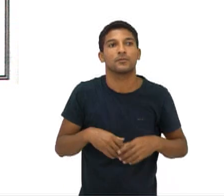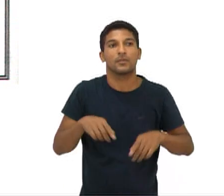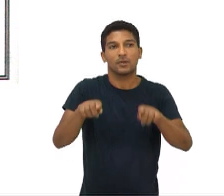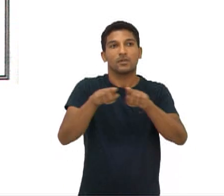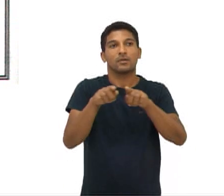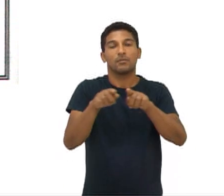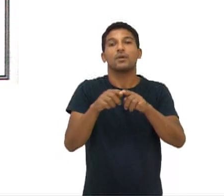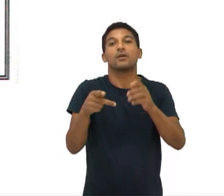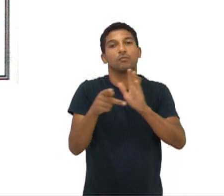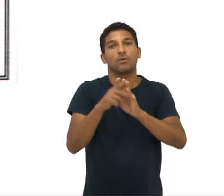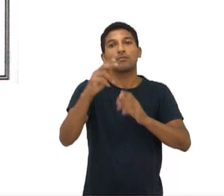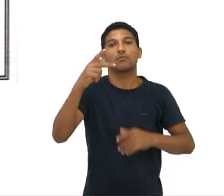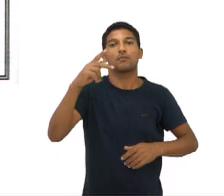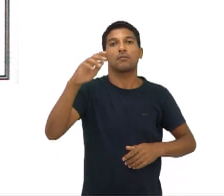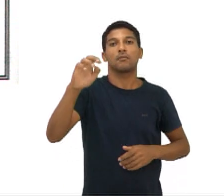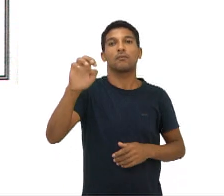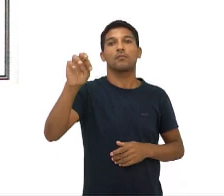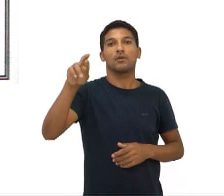de período de